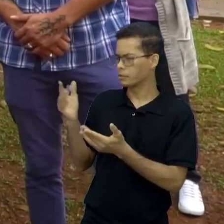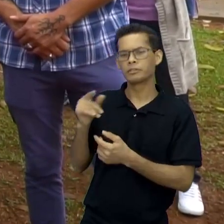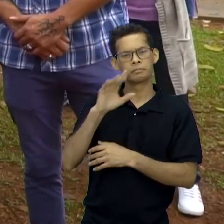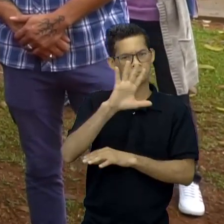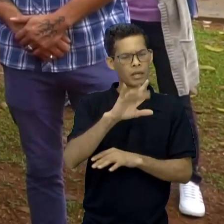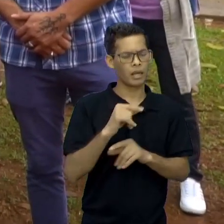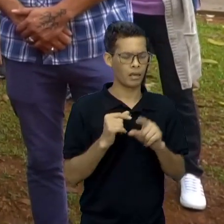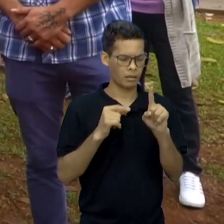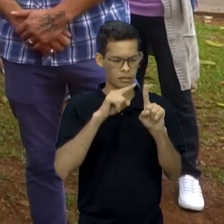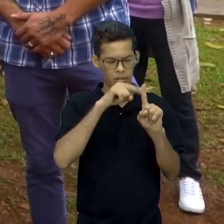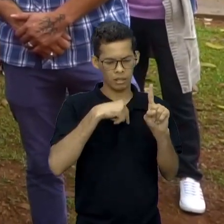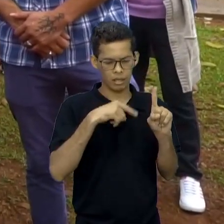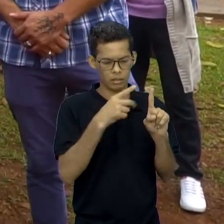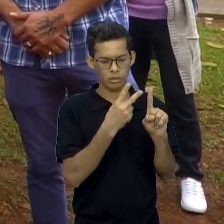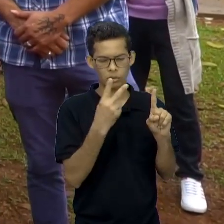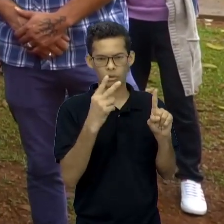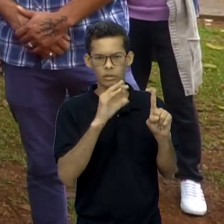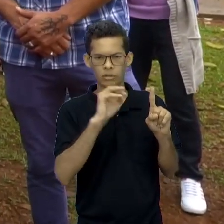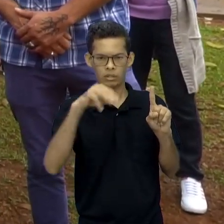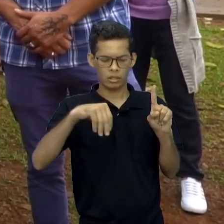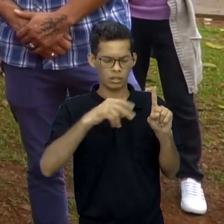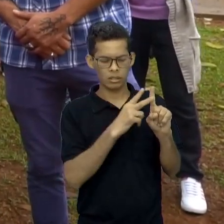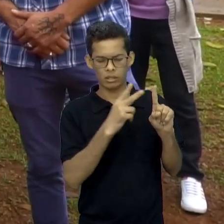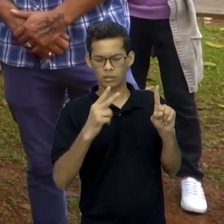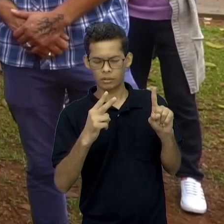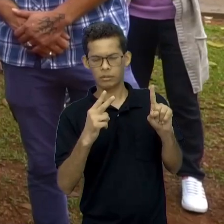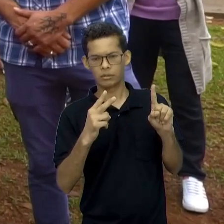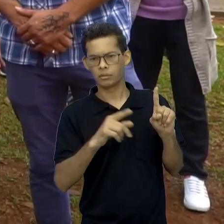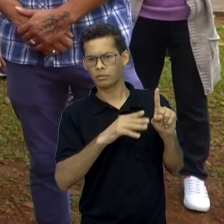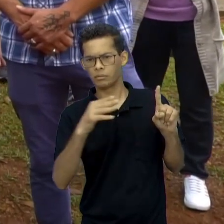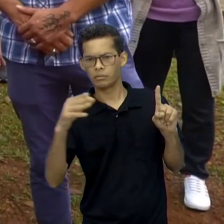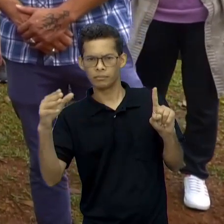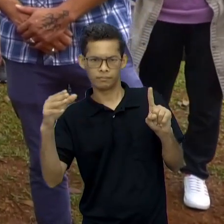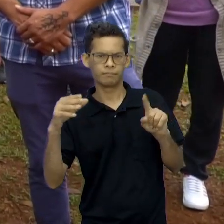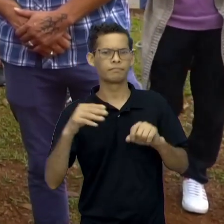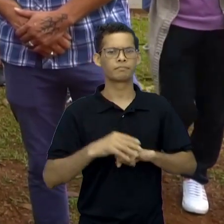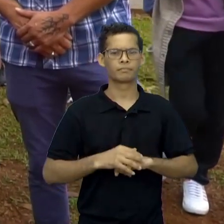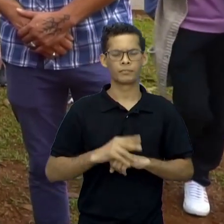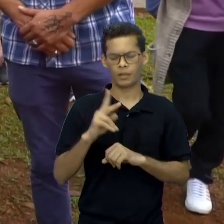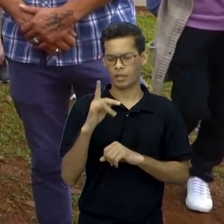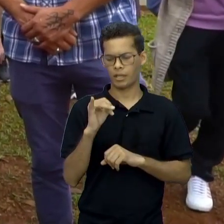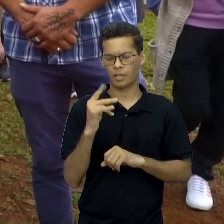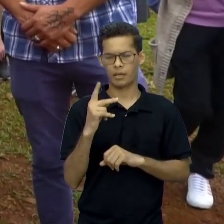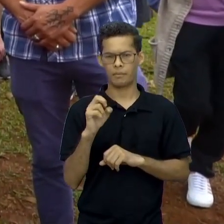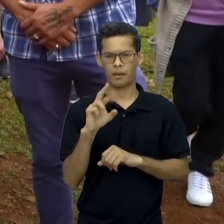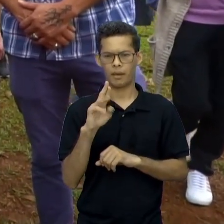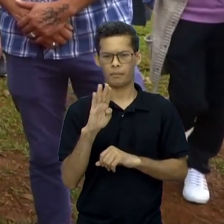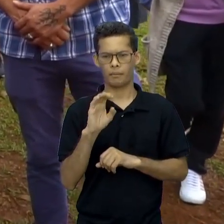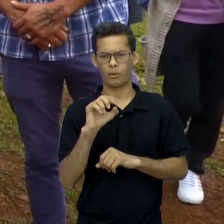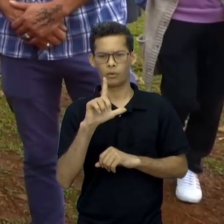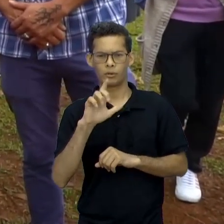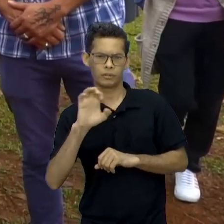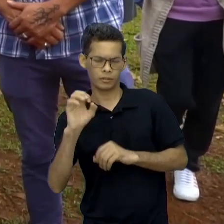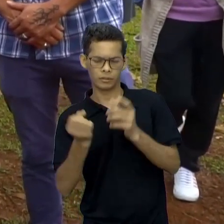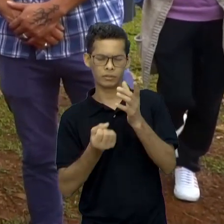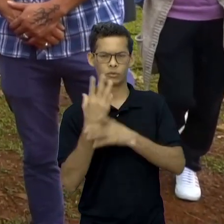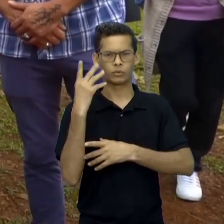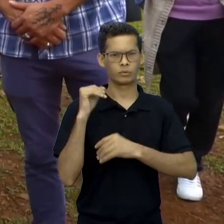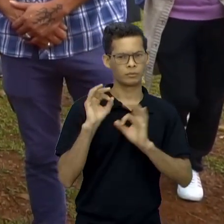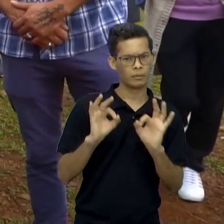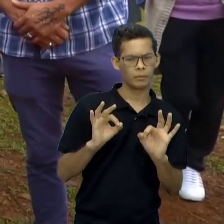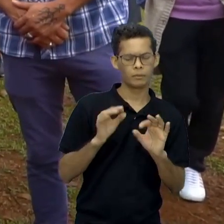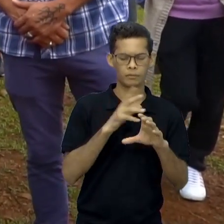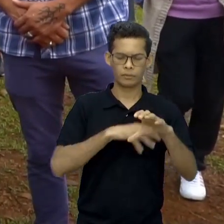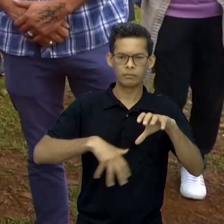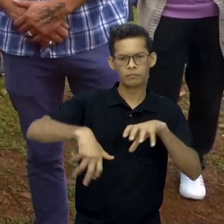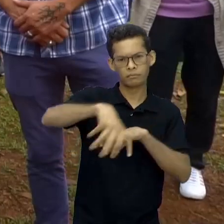cada 2 centímetros. Então vai dar uma hipérbole perfeita. Tá certo? Então você interpolando.